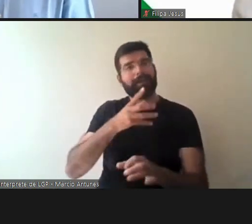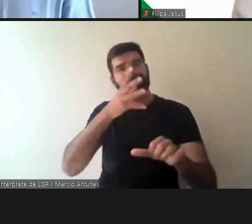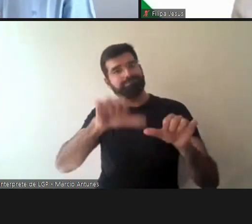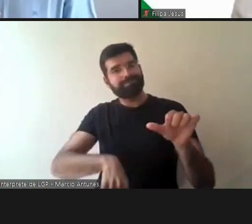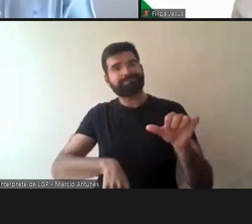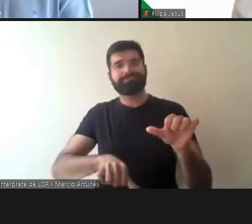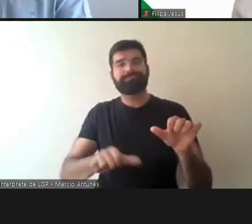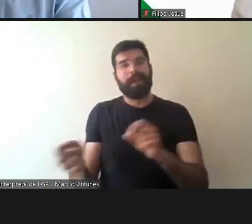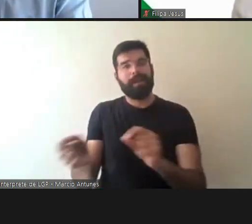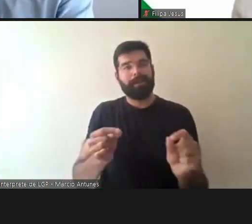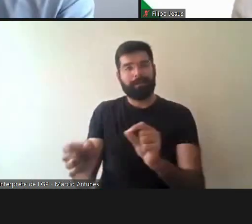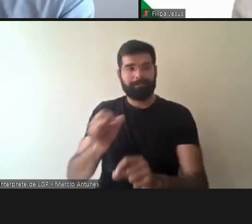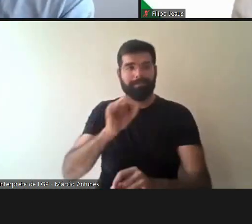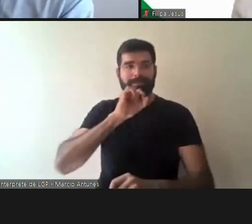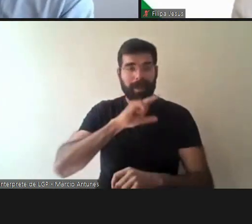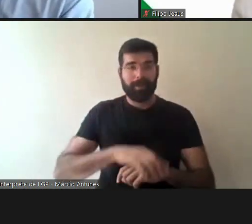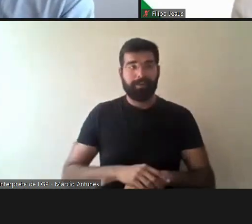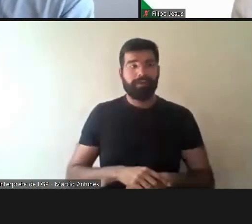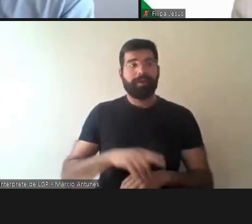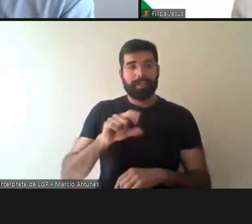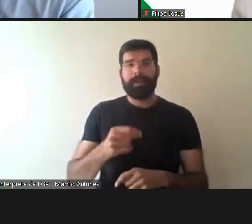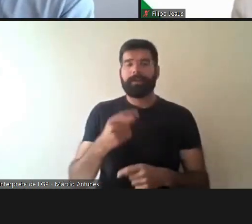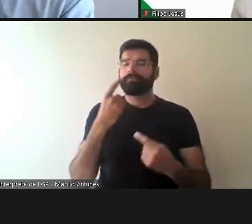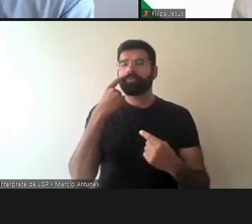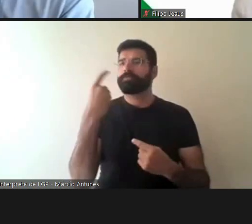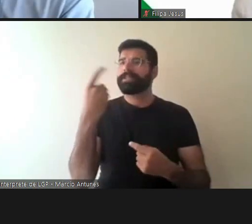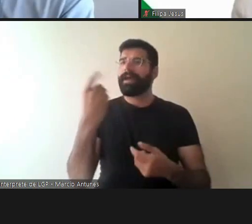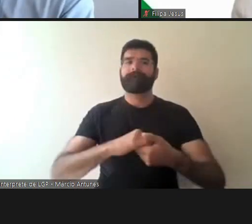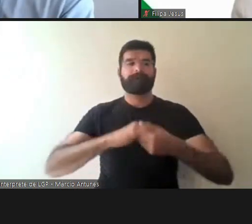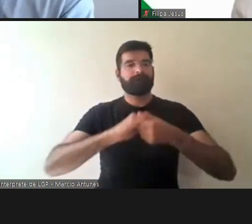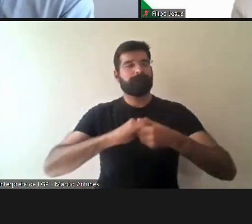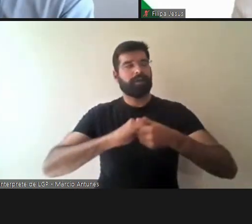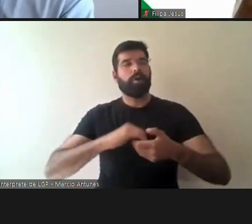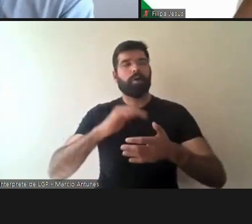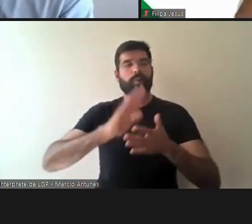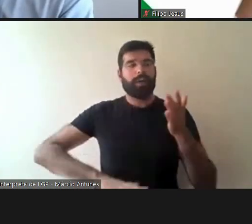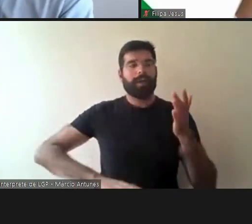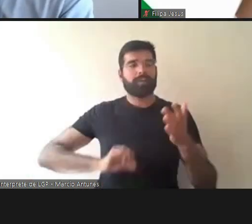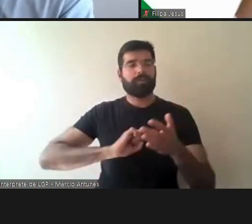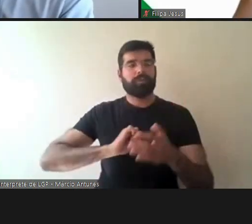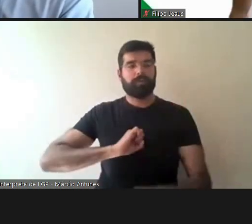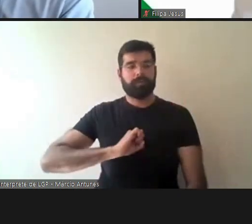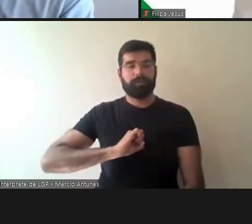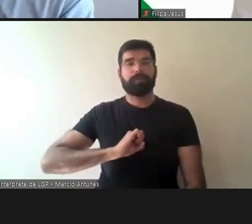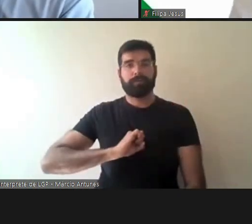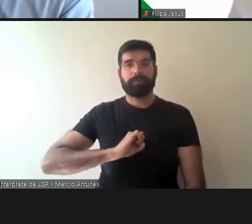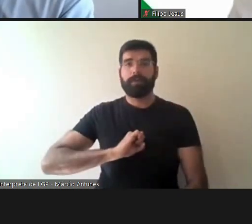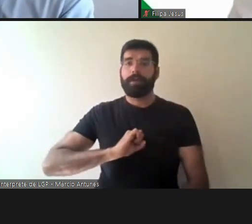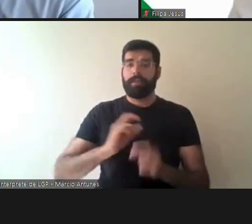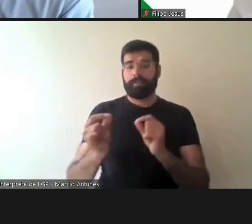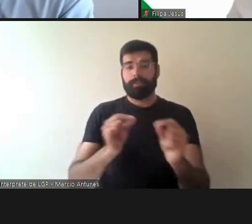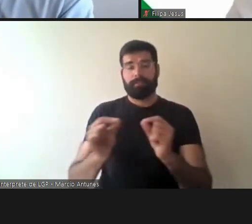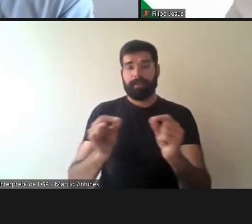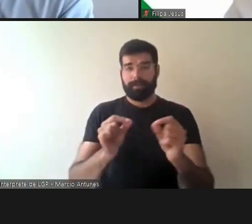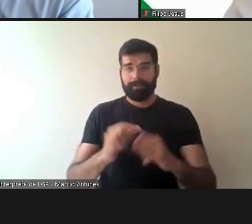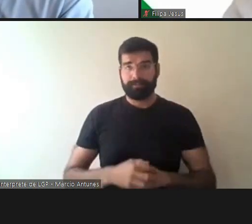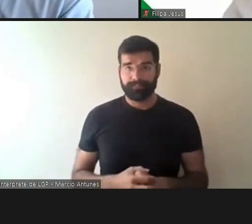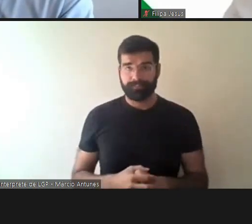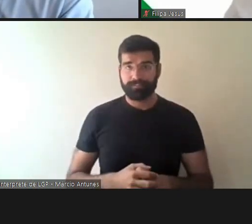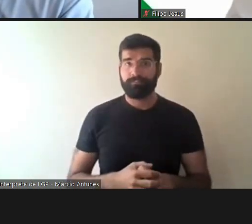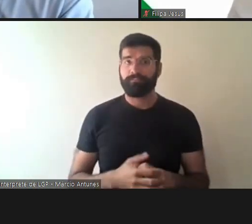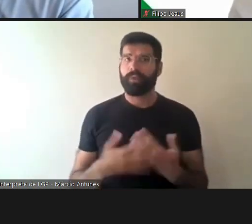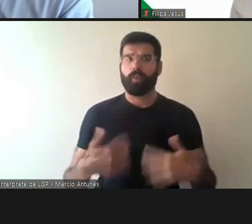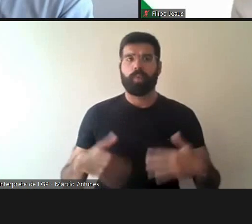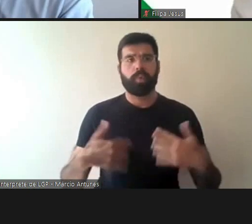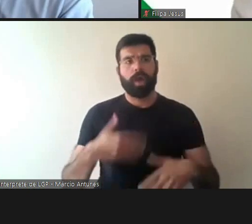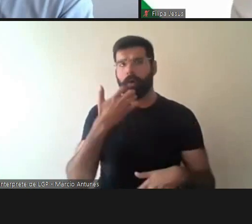de debate, e um especial cumprimento aos meus colegas de debate. É uma grande